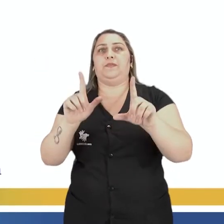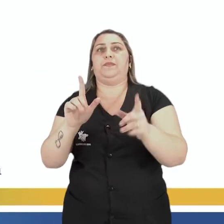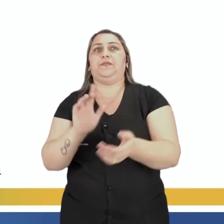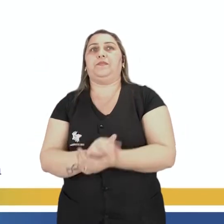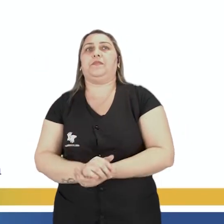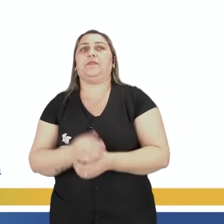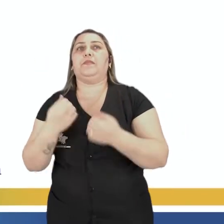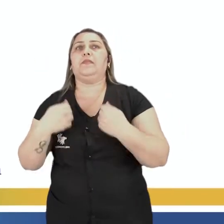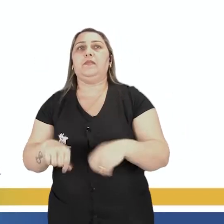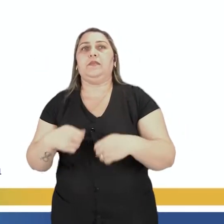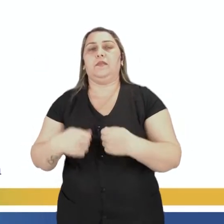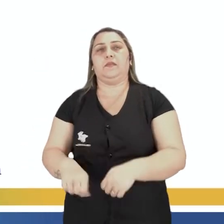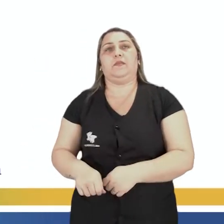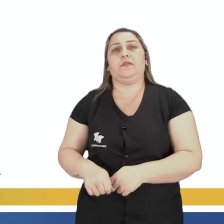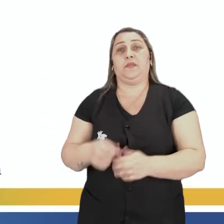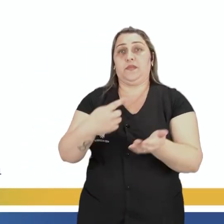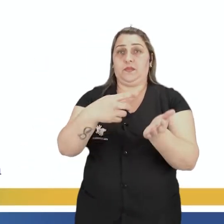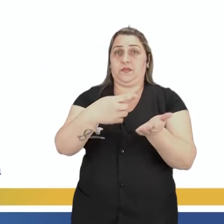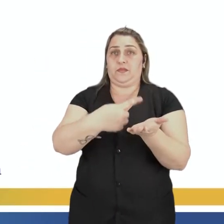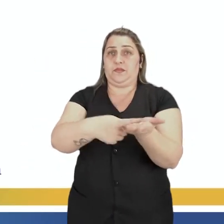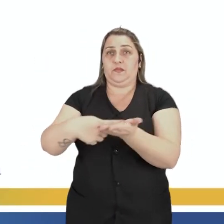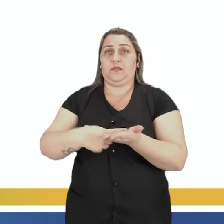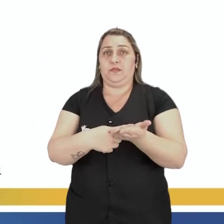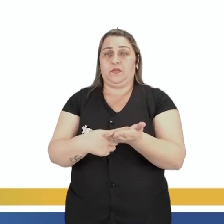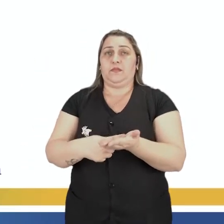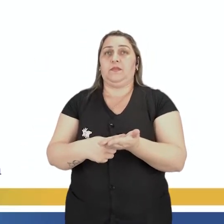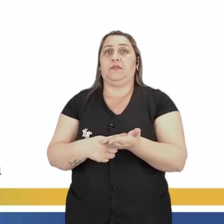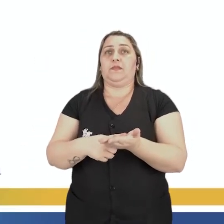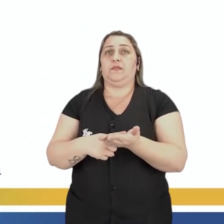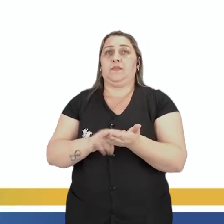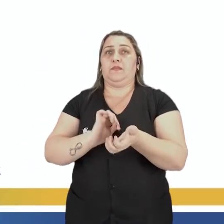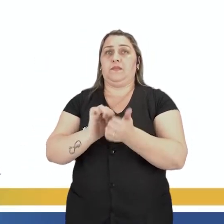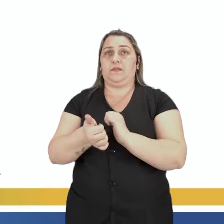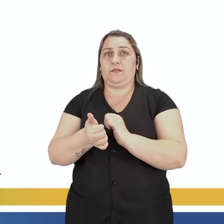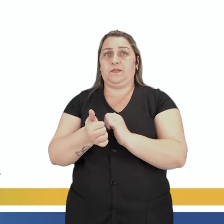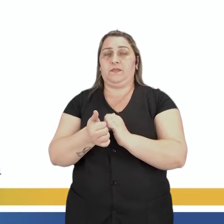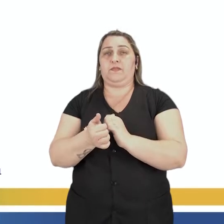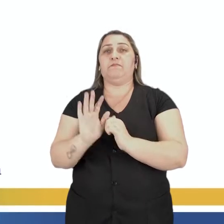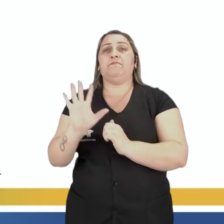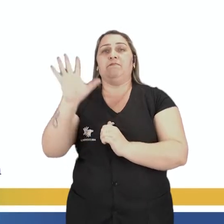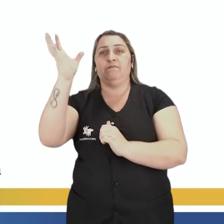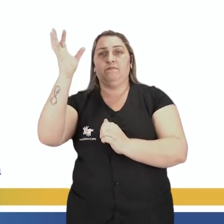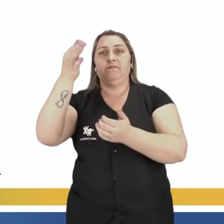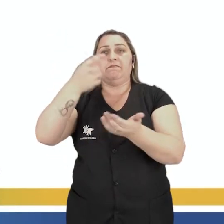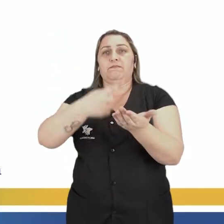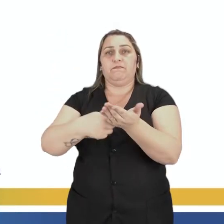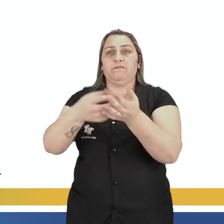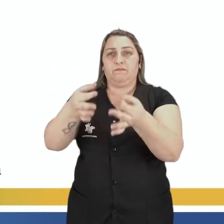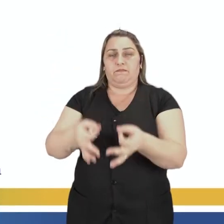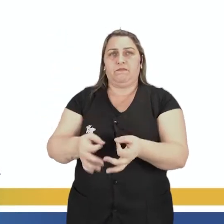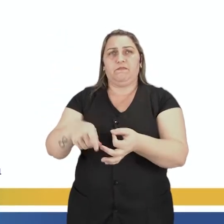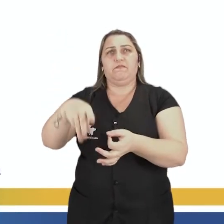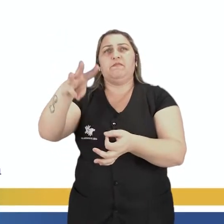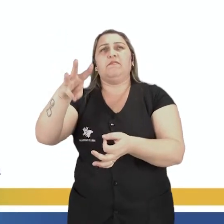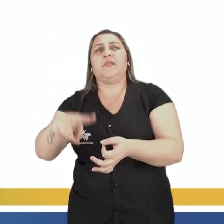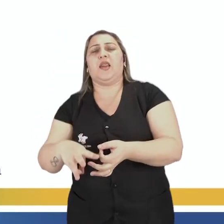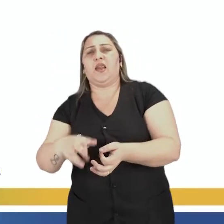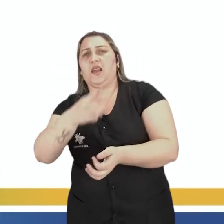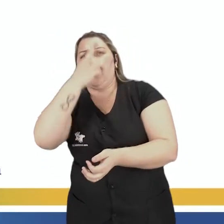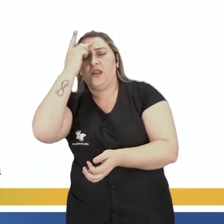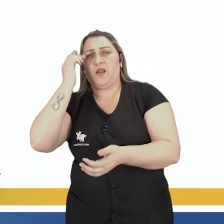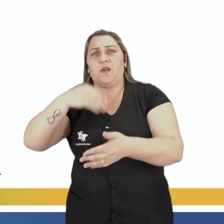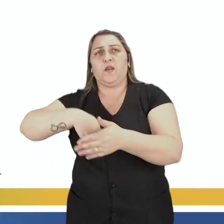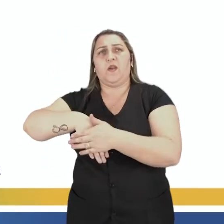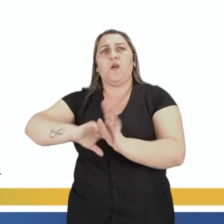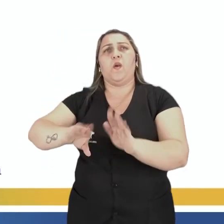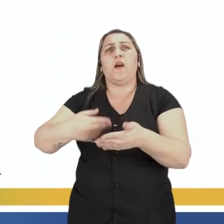é preciso fazer alguns combinados para que esse jogo teatral de improvisação dê certo. Quem serão os jogadores? Quais